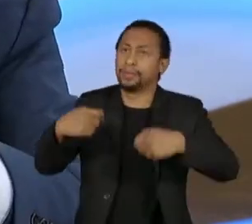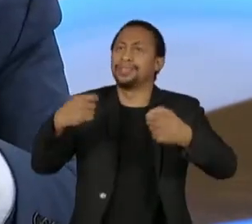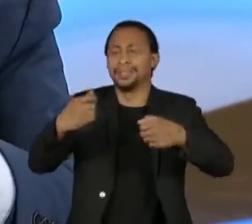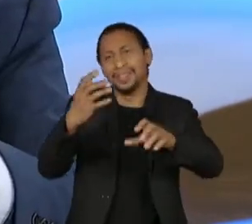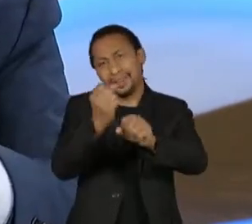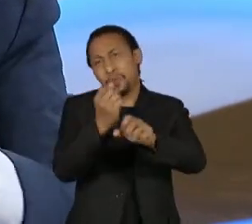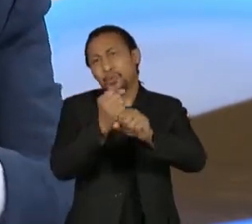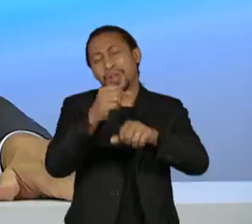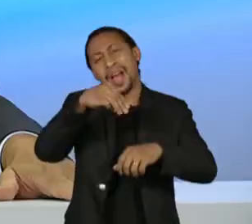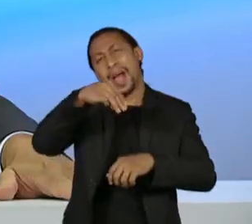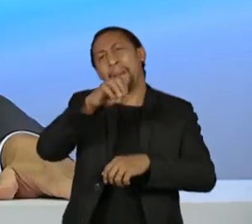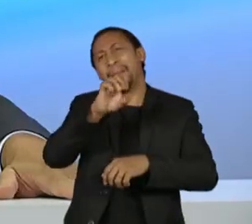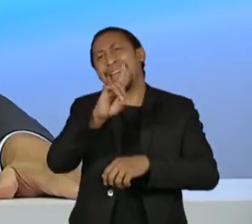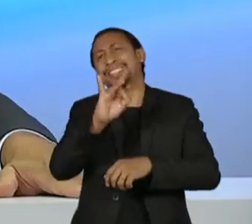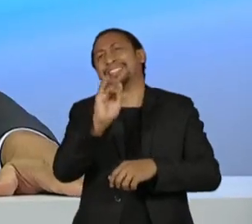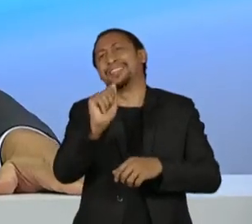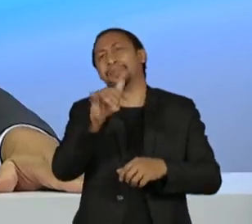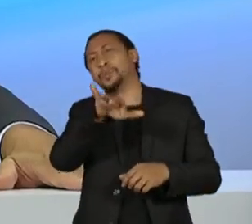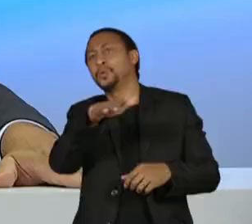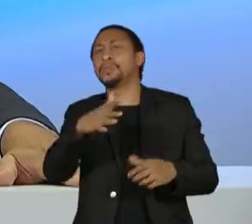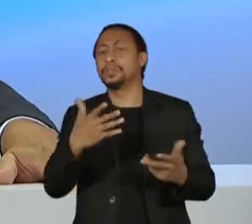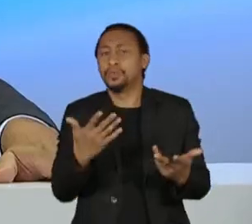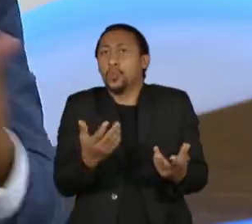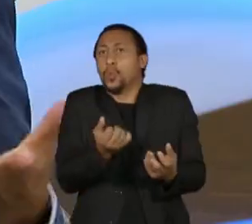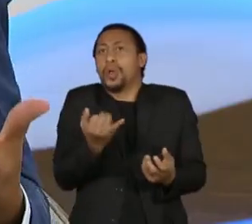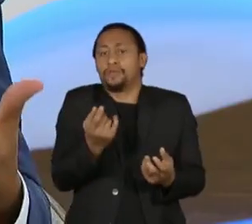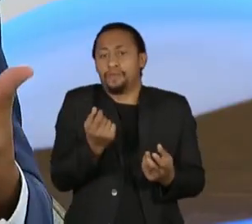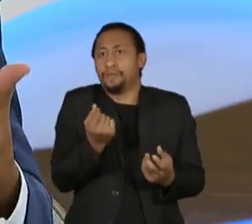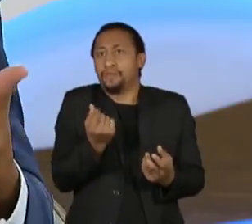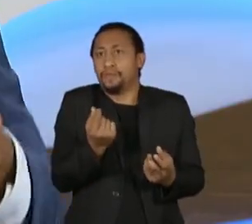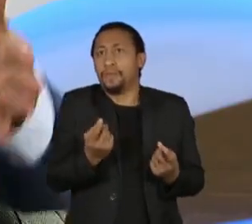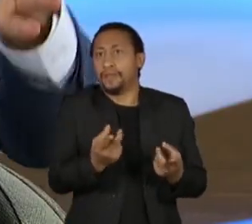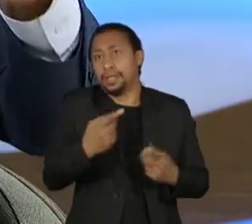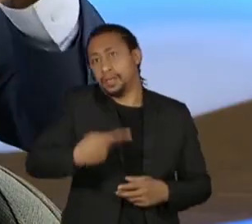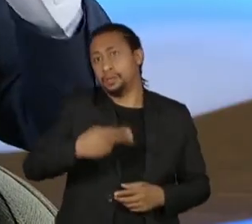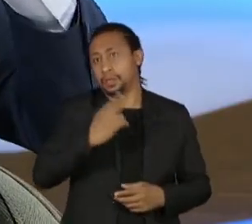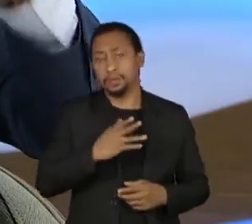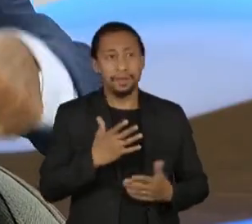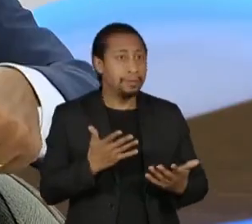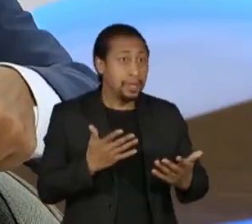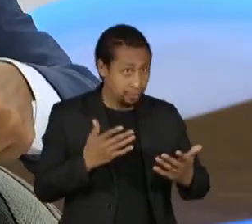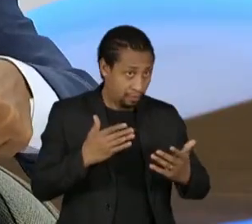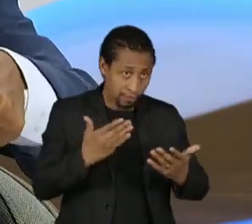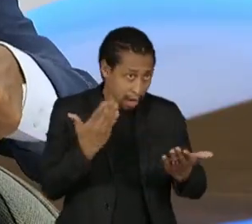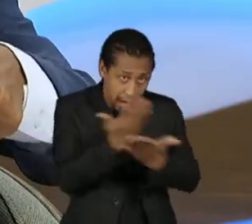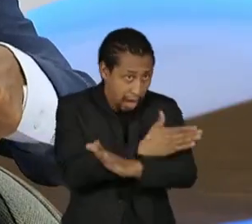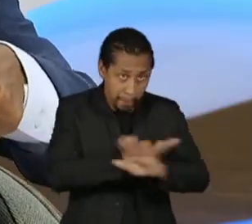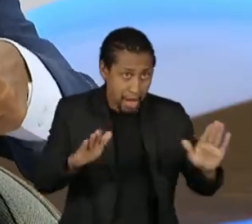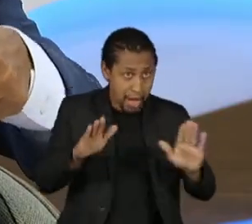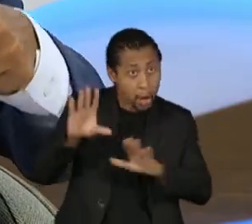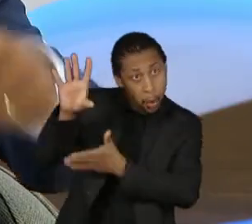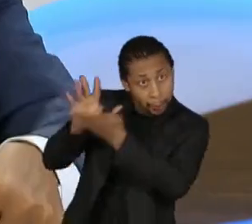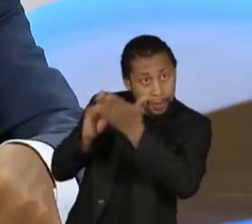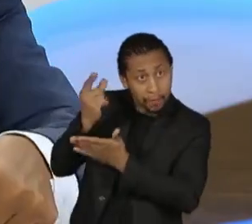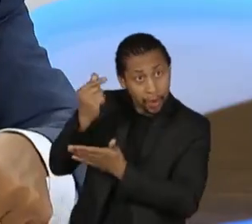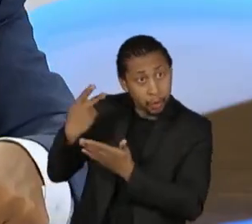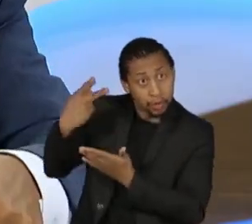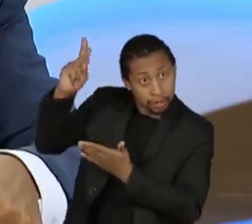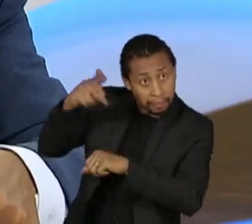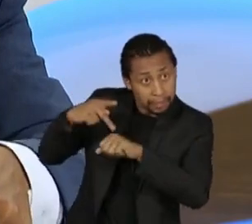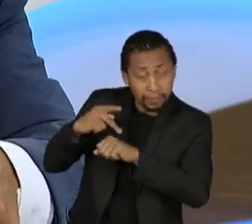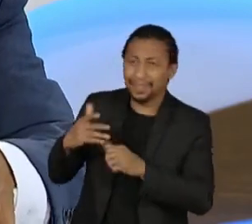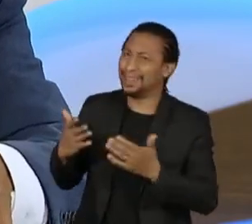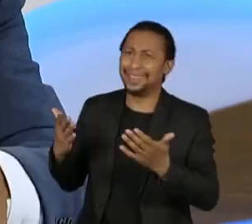uma queda. Vai acabar a paridade internacional do preço? Mas não tem lógica. Você tem, não, na questão do